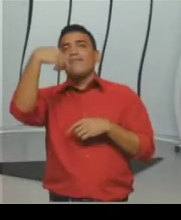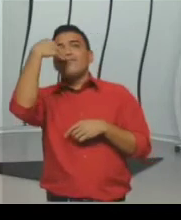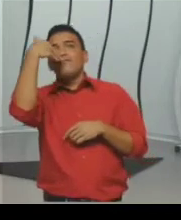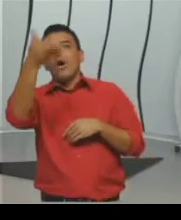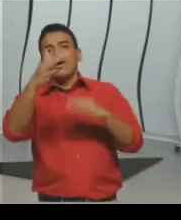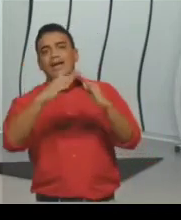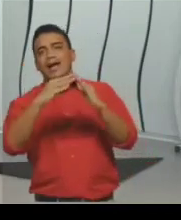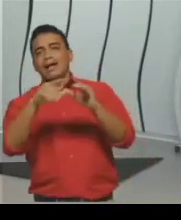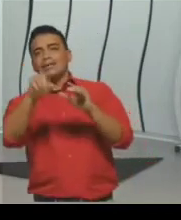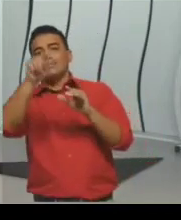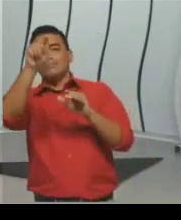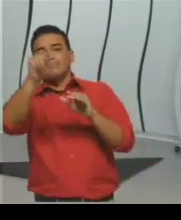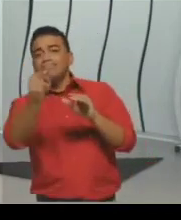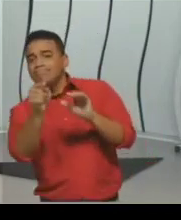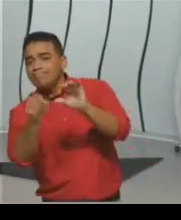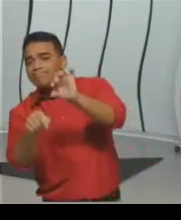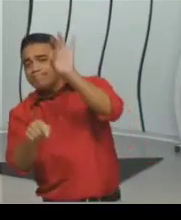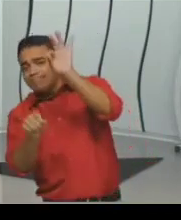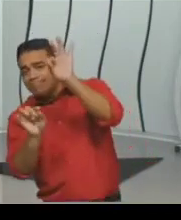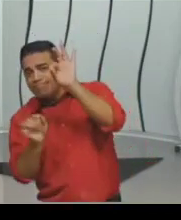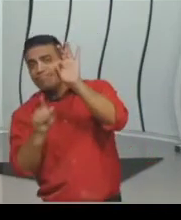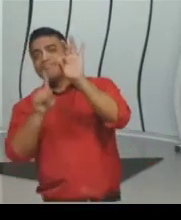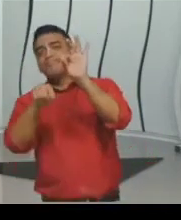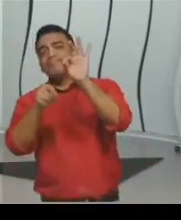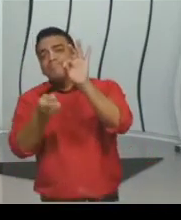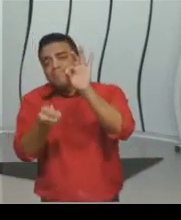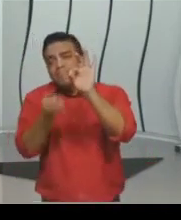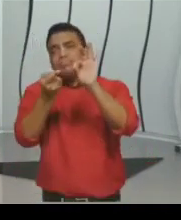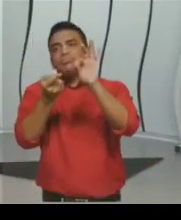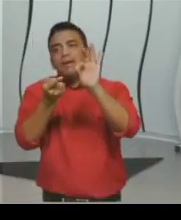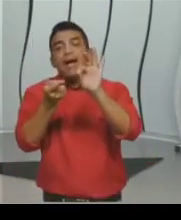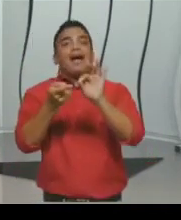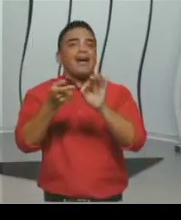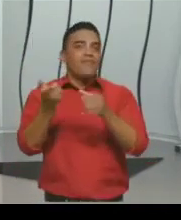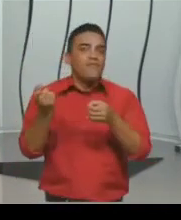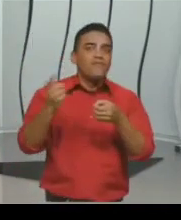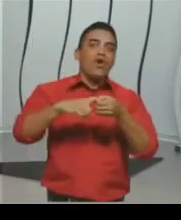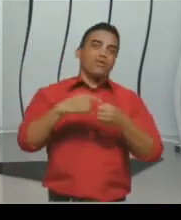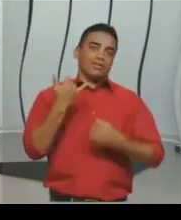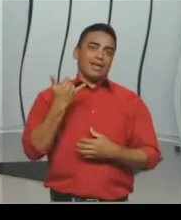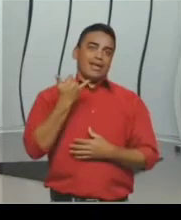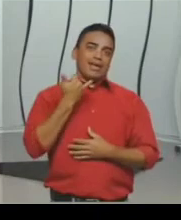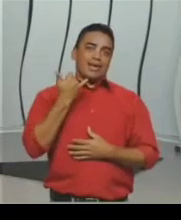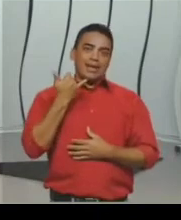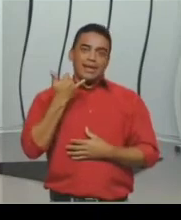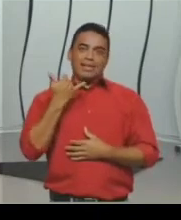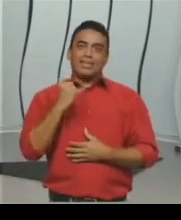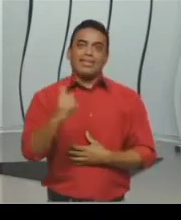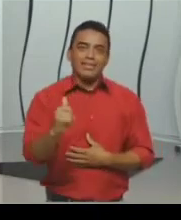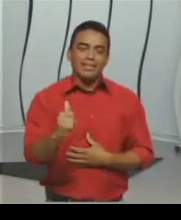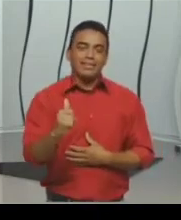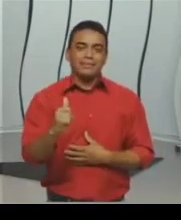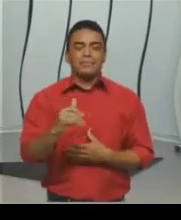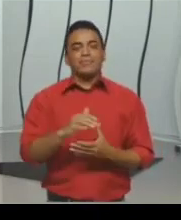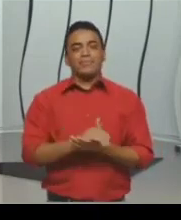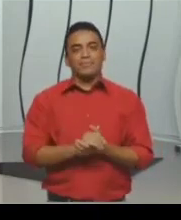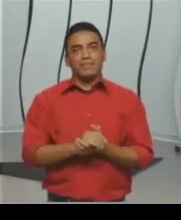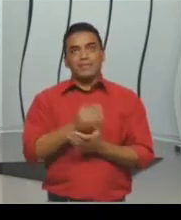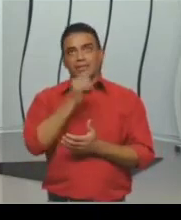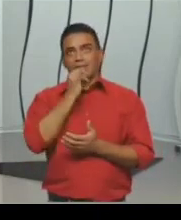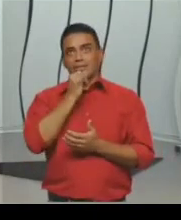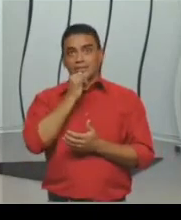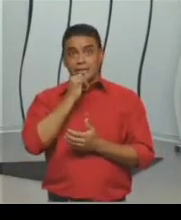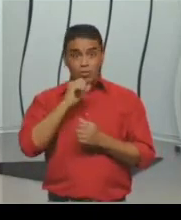nos aparelhos eletrônicos, é uma pecinha bem pequenininha que ao invés do aparelho queimar quando tiver uma corrente